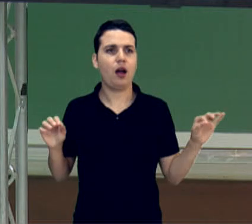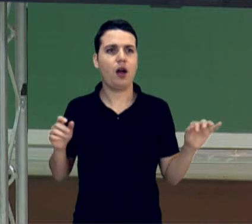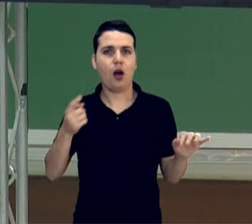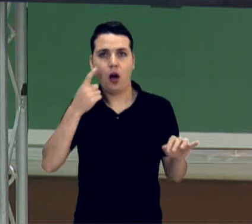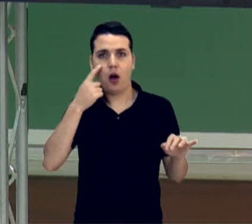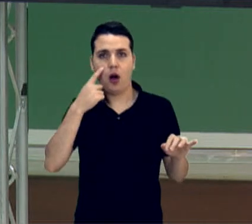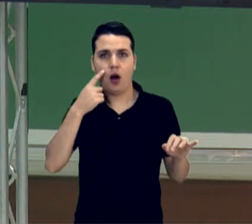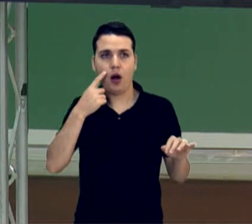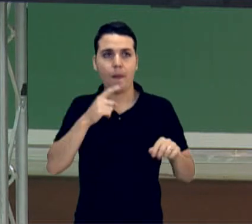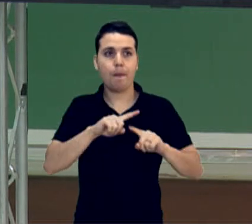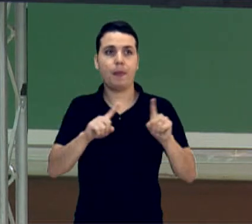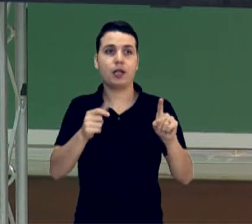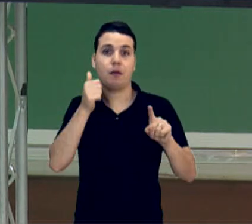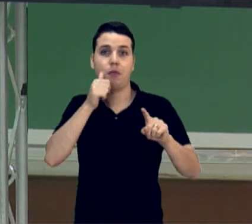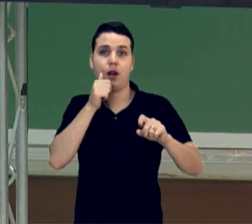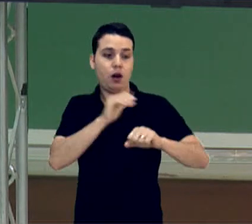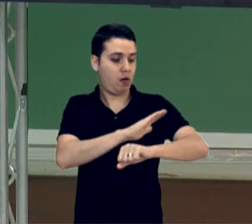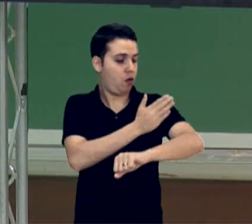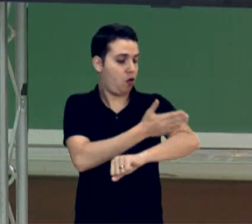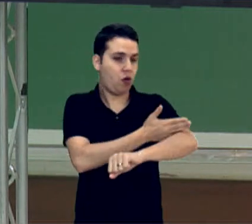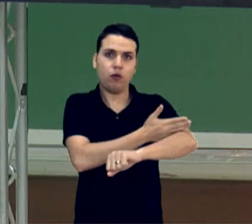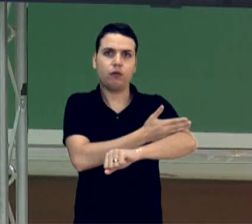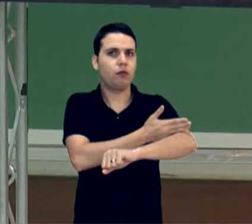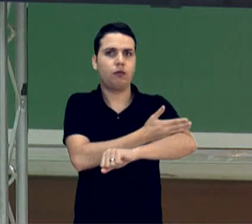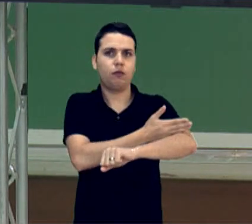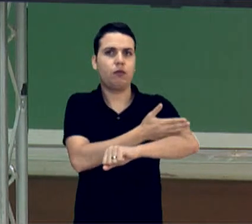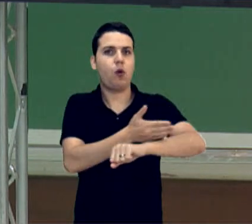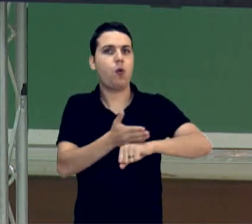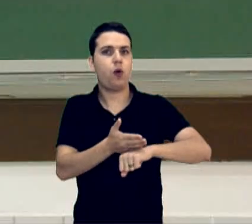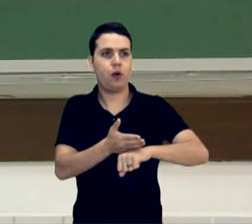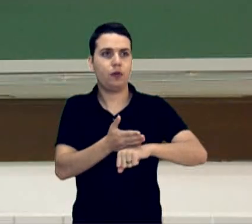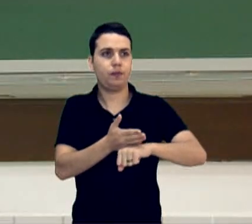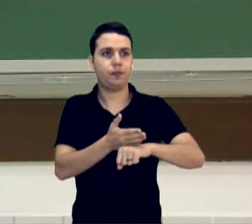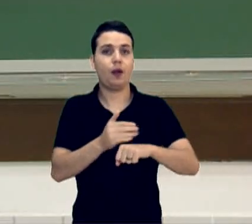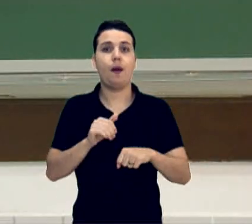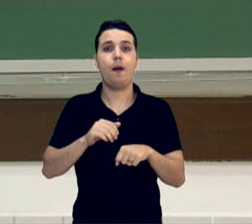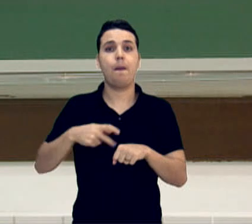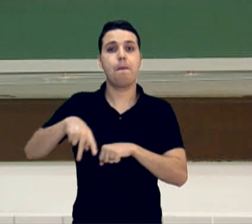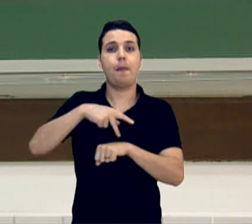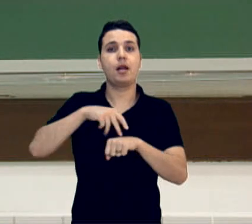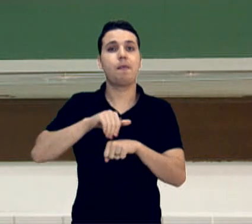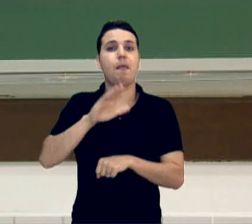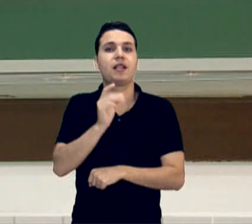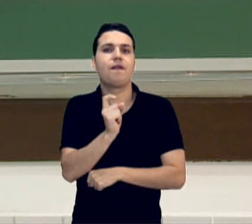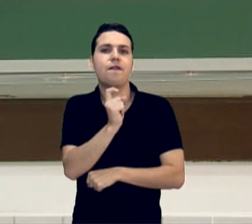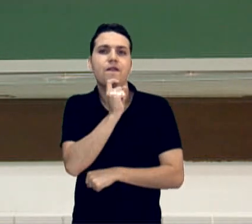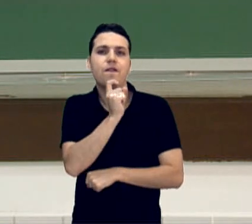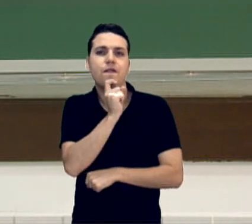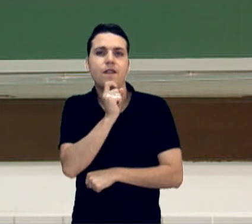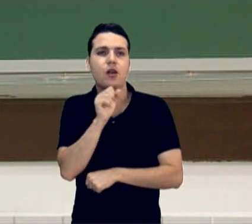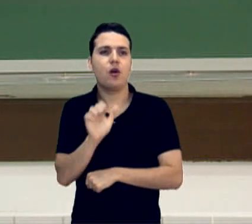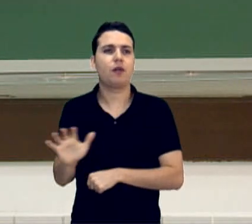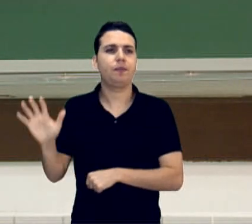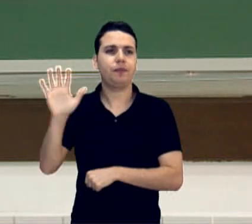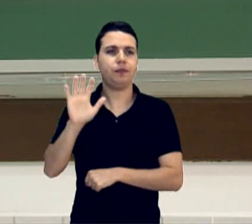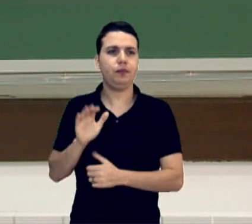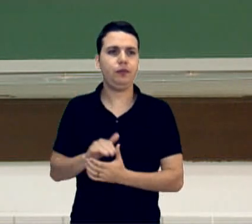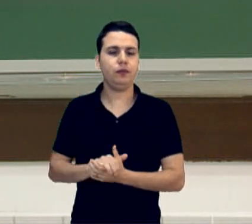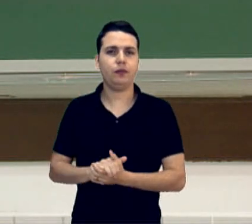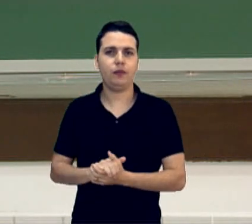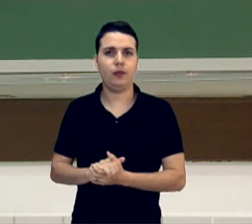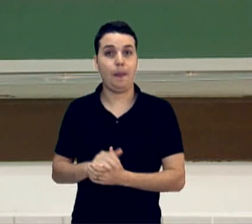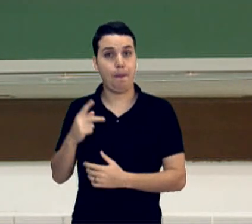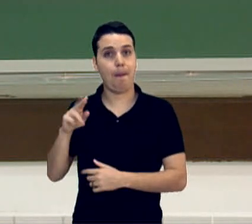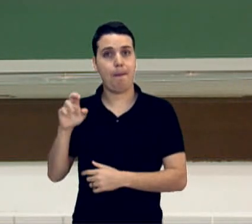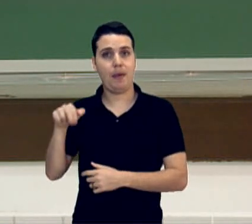não mostra o cotovelo, porque é uma cultura mais europeia, países mais frios, né? Sua origem. E aqui não,